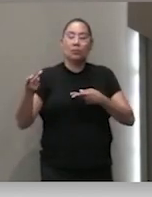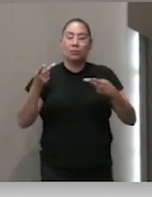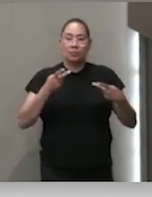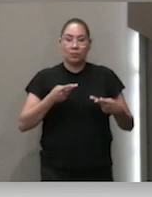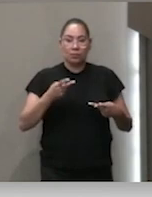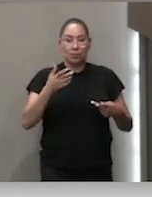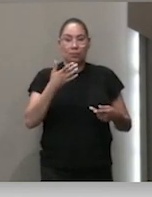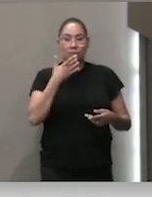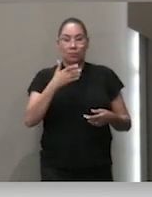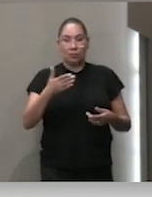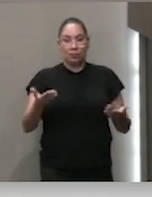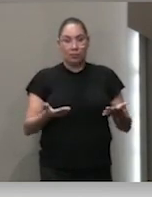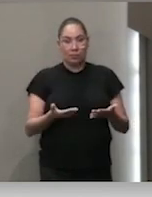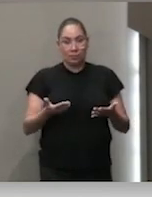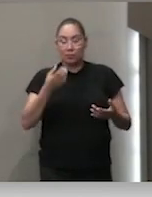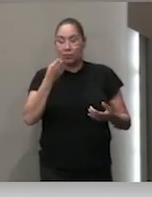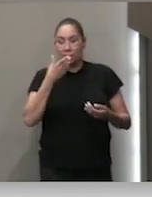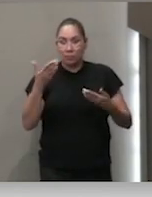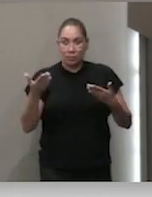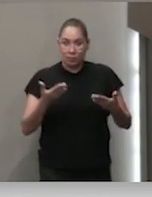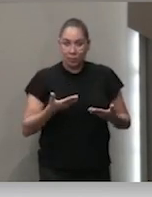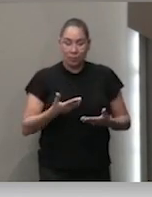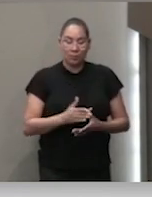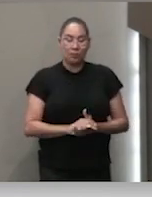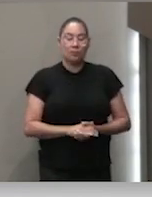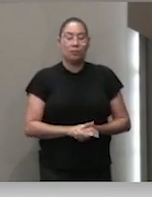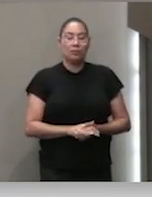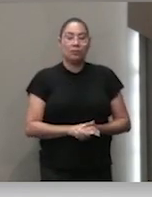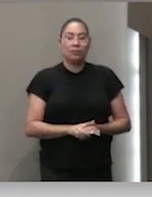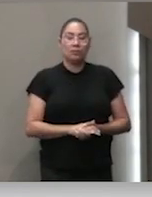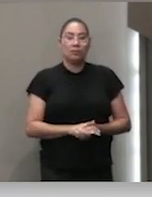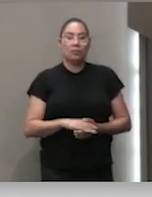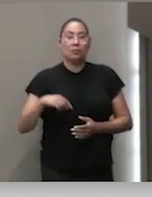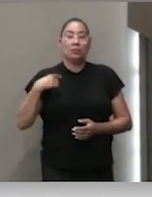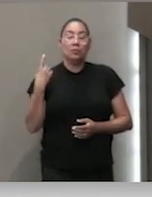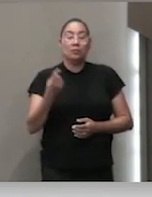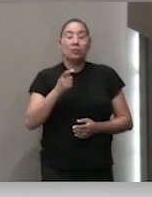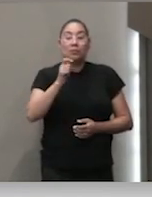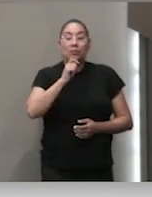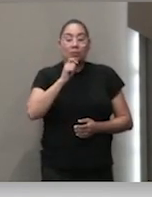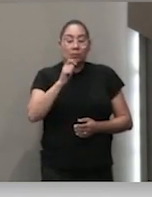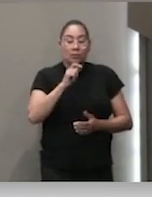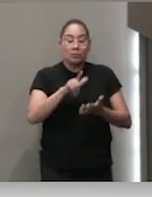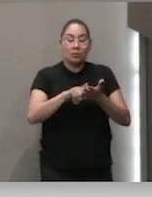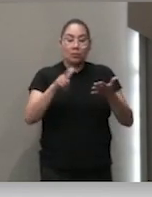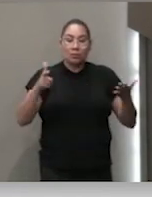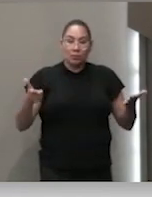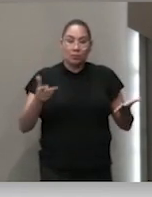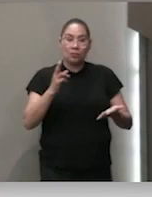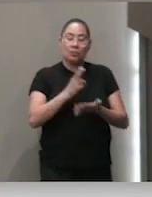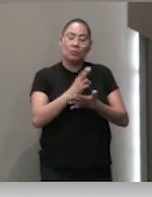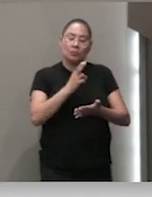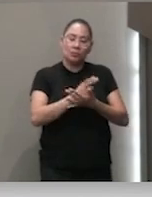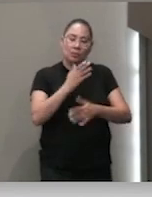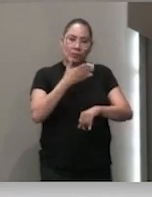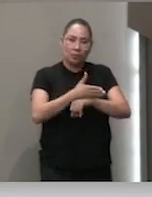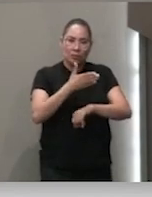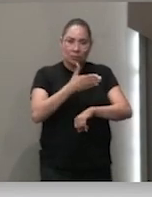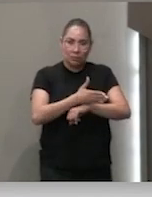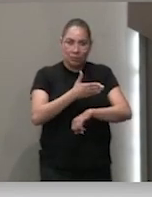plenário da tarde de hoje, sejam todos bem-vindos na nossa imprensa local, sempre ativa,